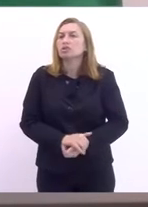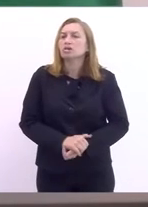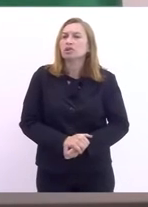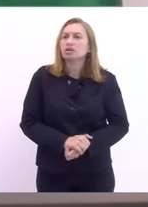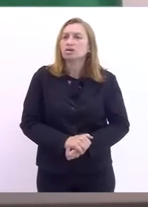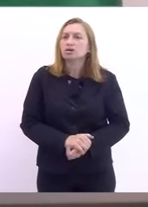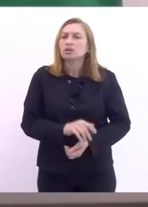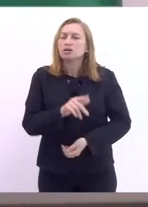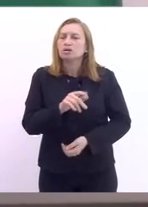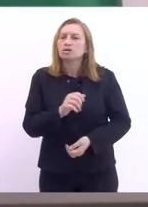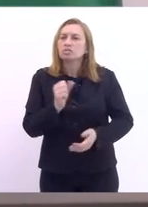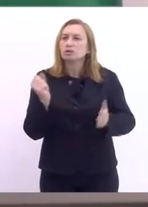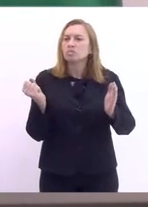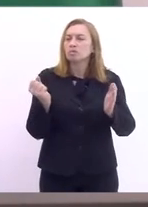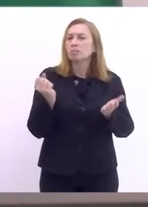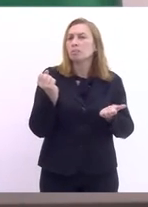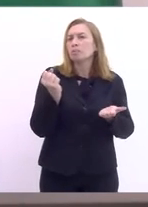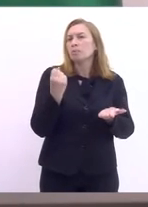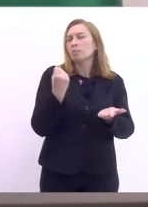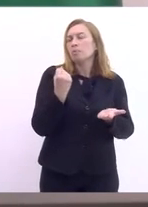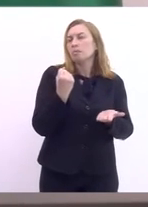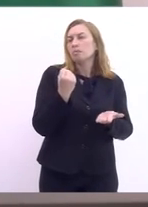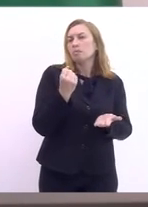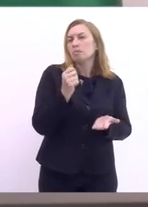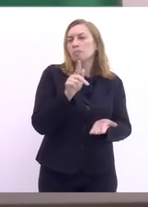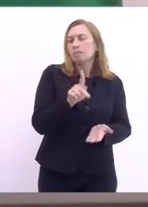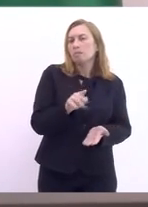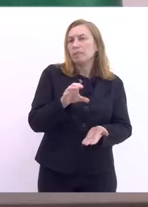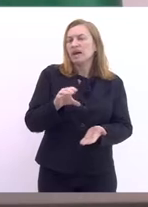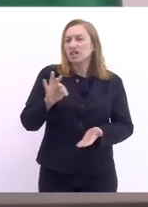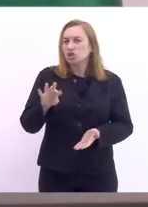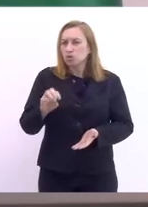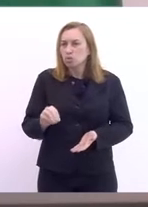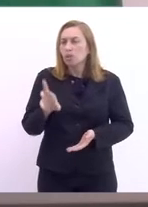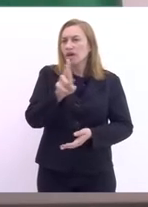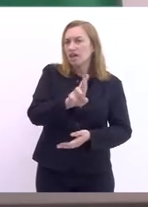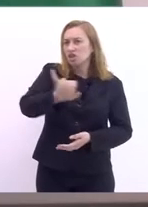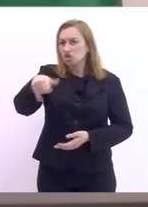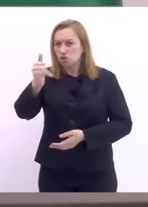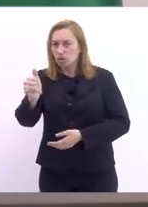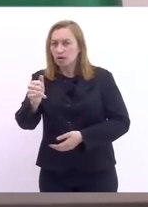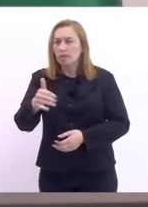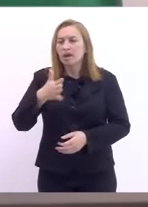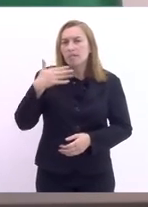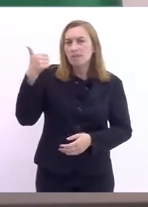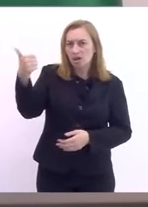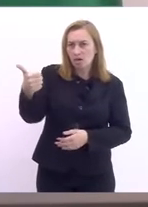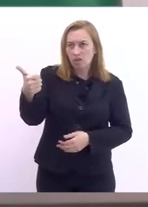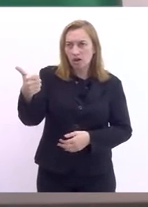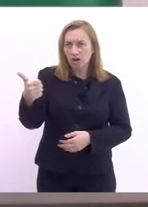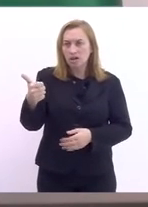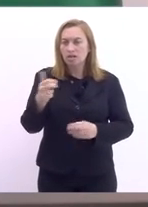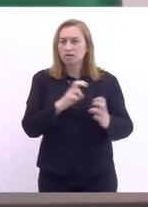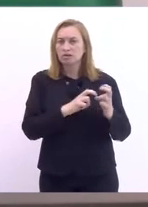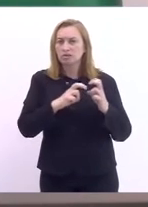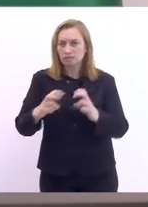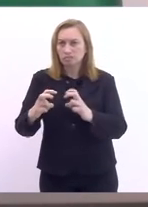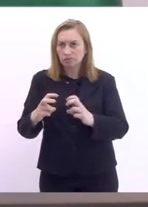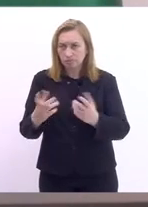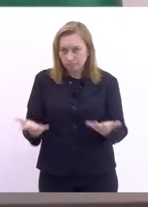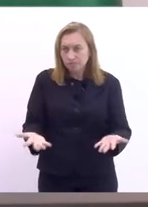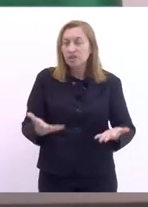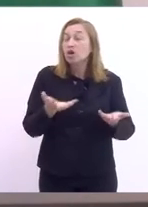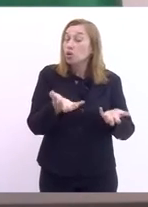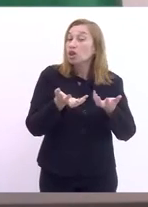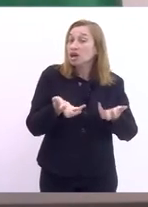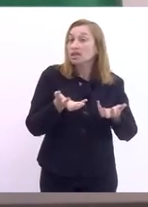aí do Pacto RJ para minorar as contradições no sistema ferroviário. Então,